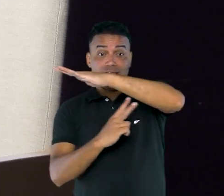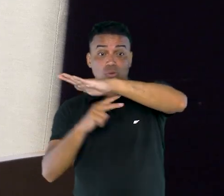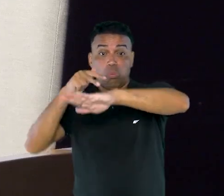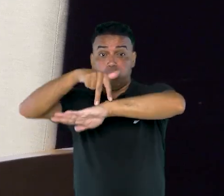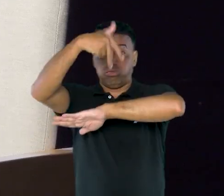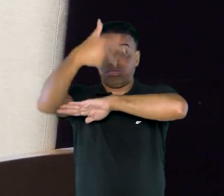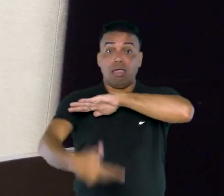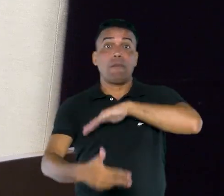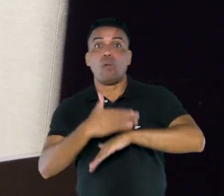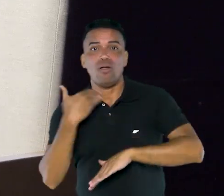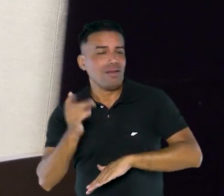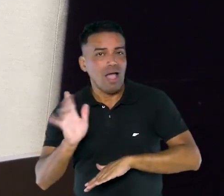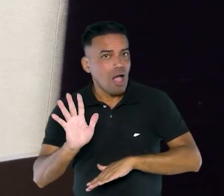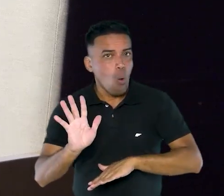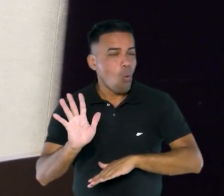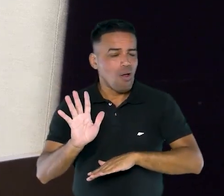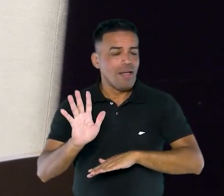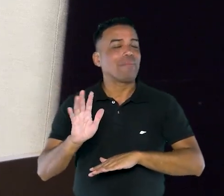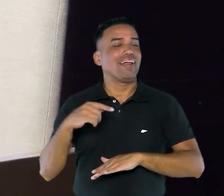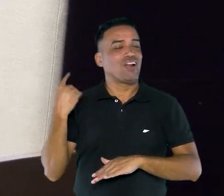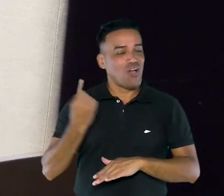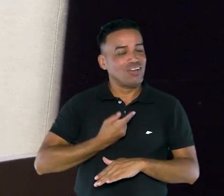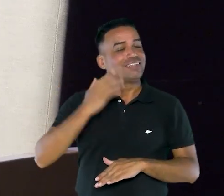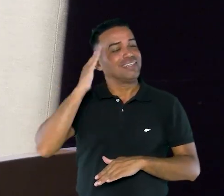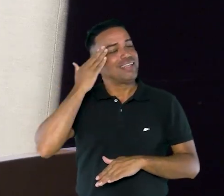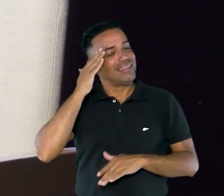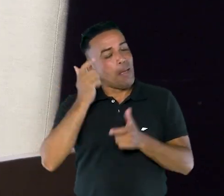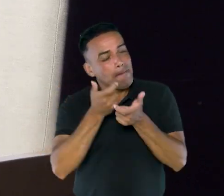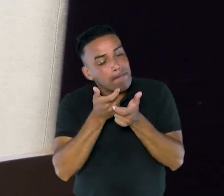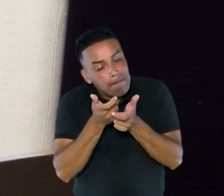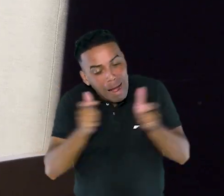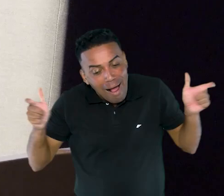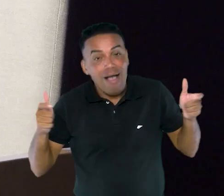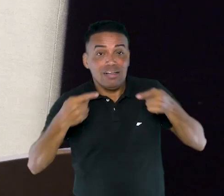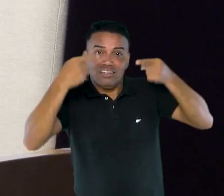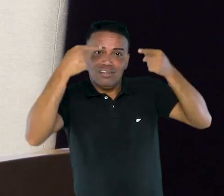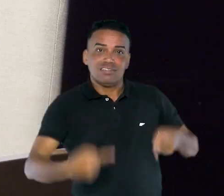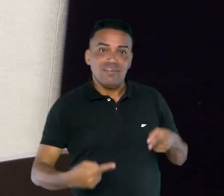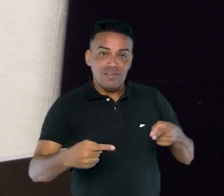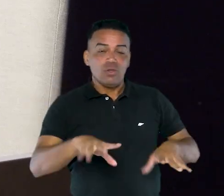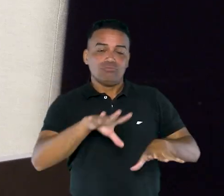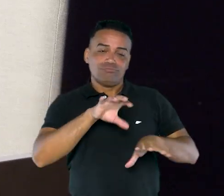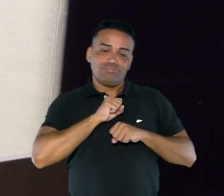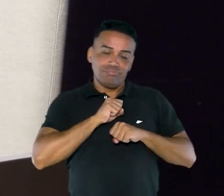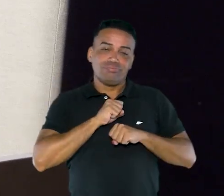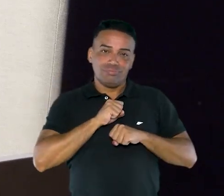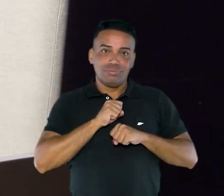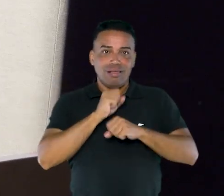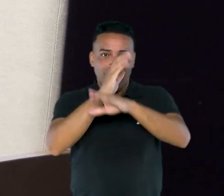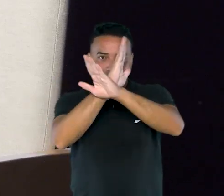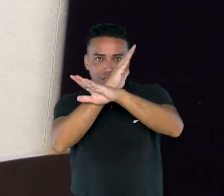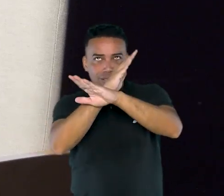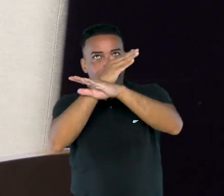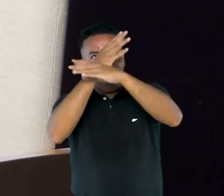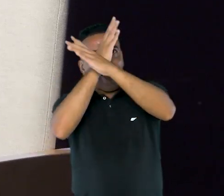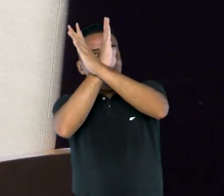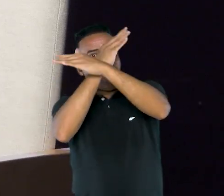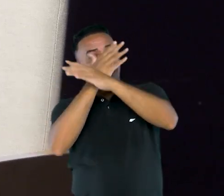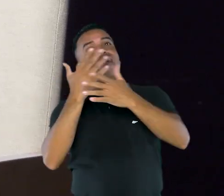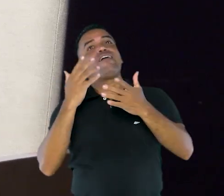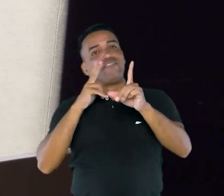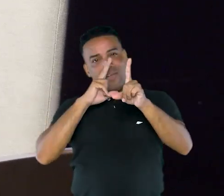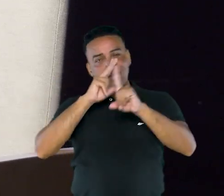ali da esquina, é para a gente entender o tamanho do desafio e incorporar o Leminski. Distraídos